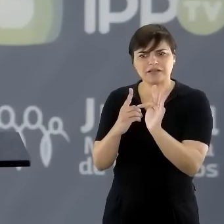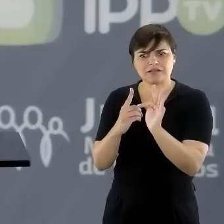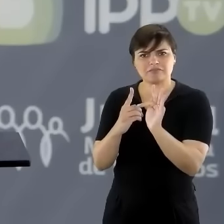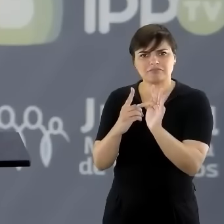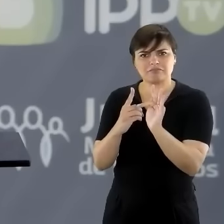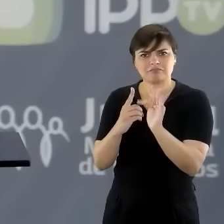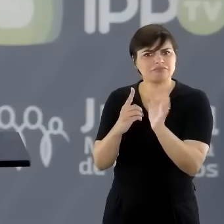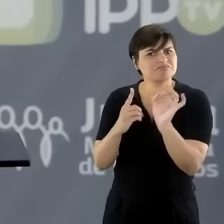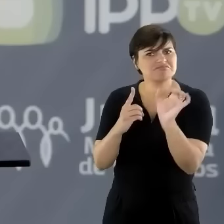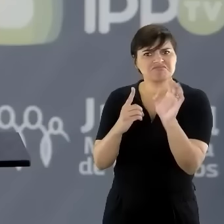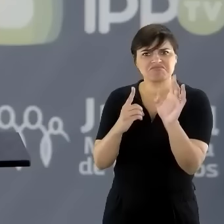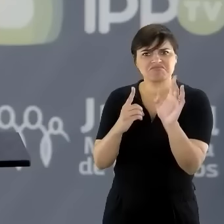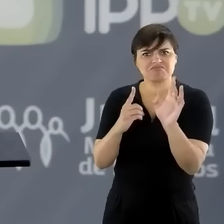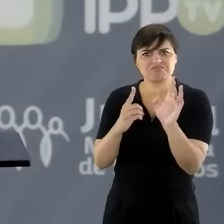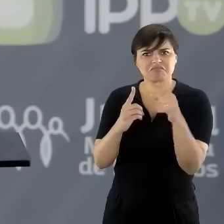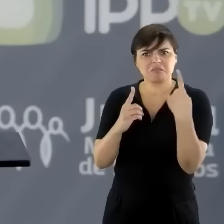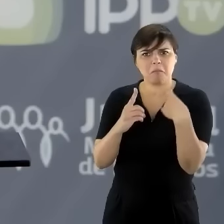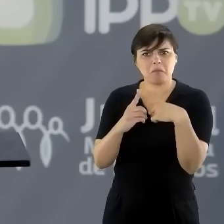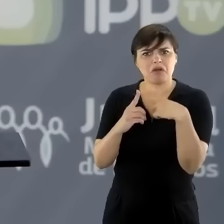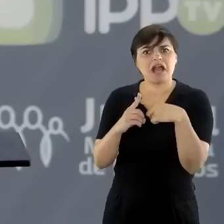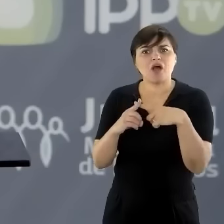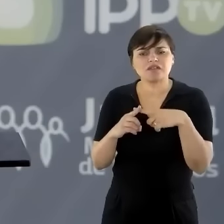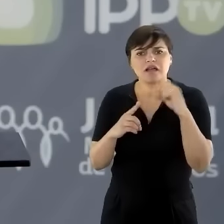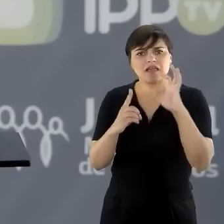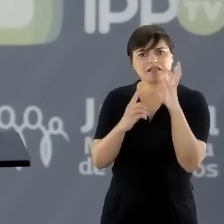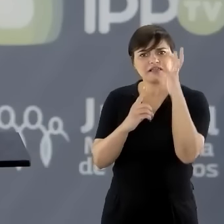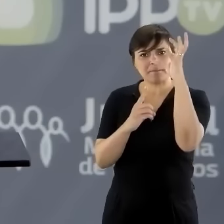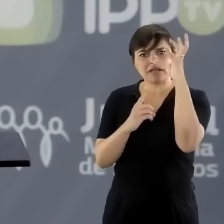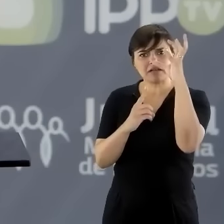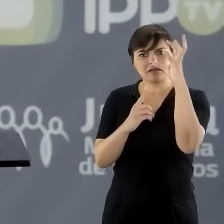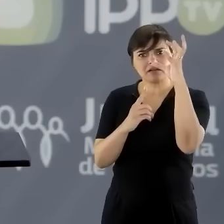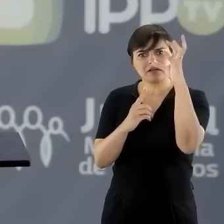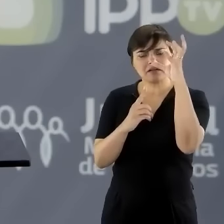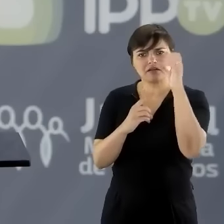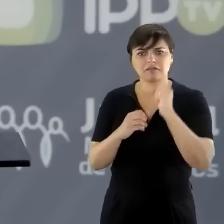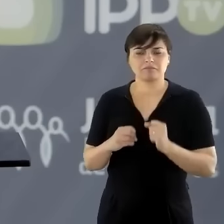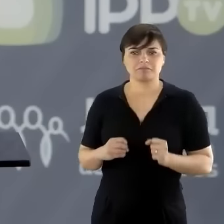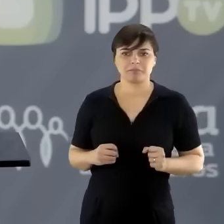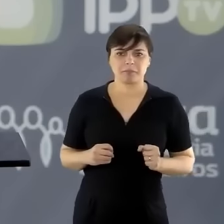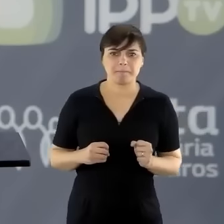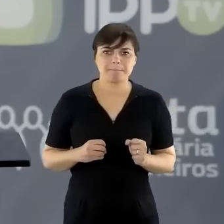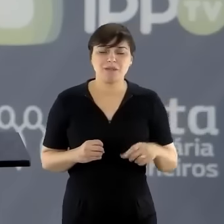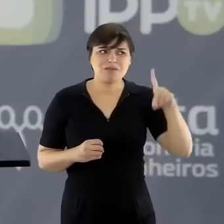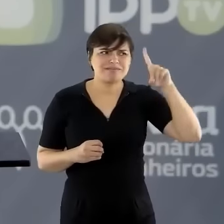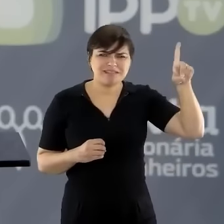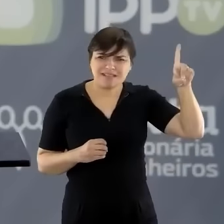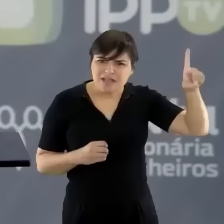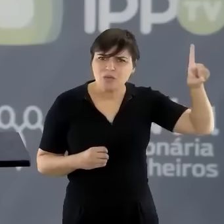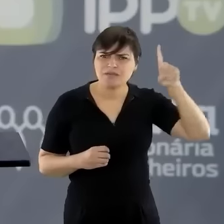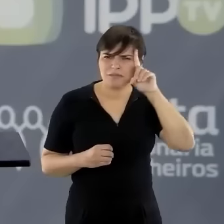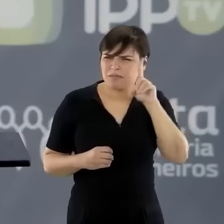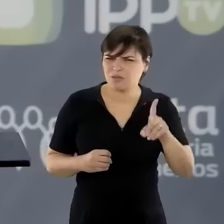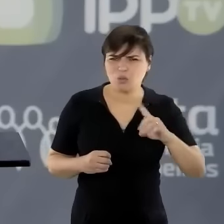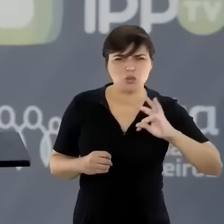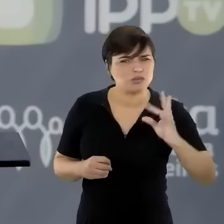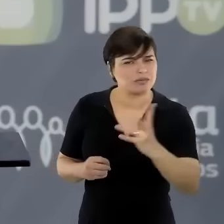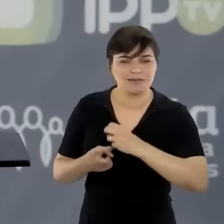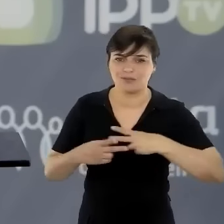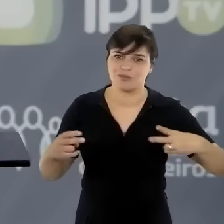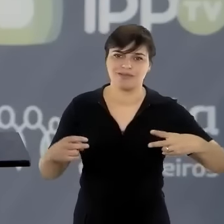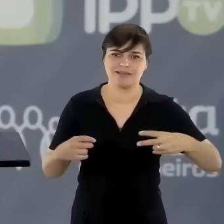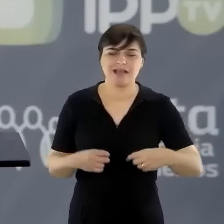texto o tempo todo é Deus queem tá agindo é Deus quem chama Jonas é Deus que envia tempestade é Deus que envia o grande peixe é Deus que faz